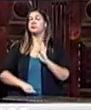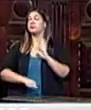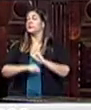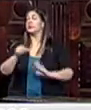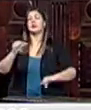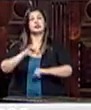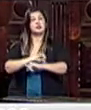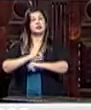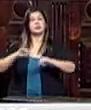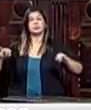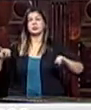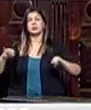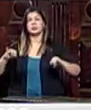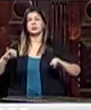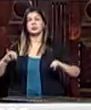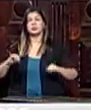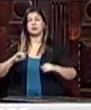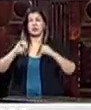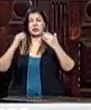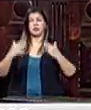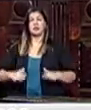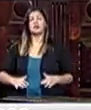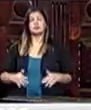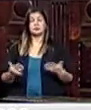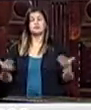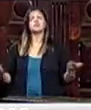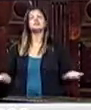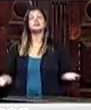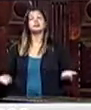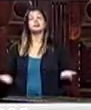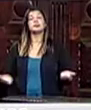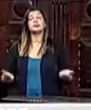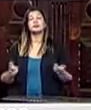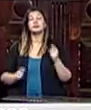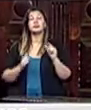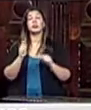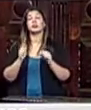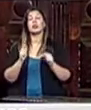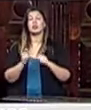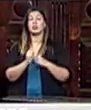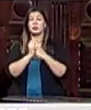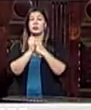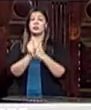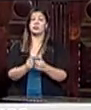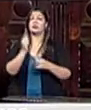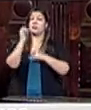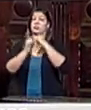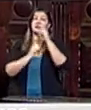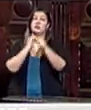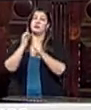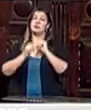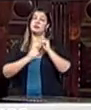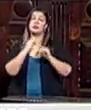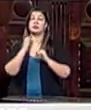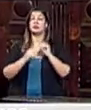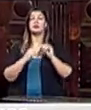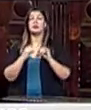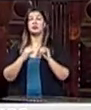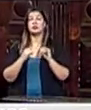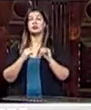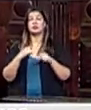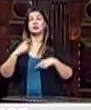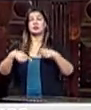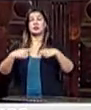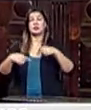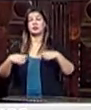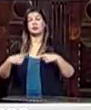anunciou aquela quebra do sigilo? Quem é que conduziu a informação,